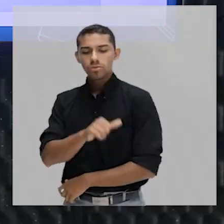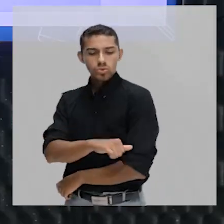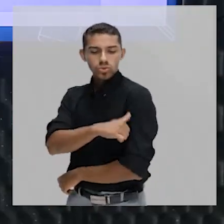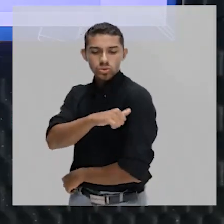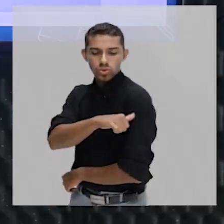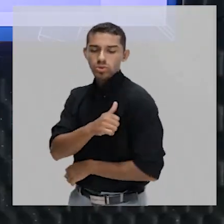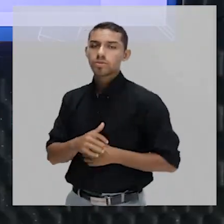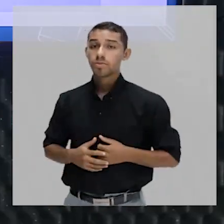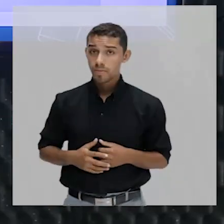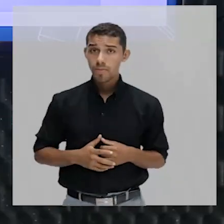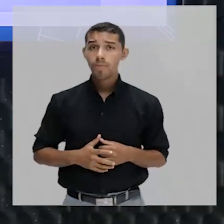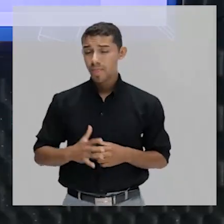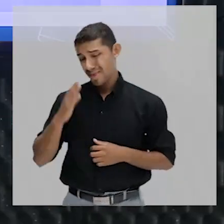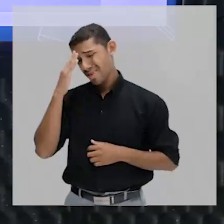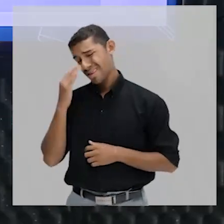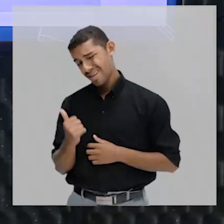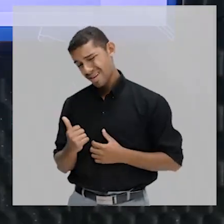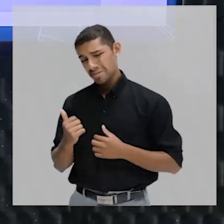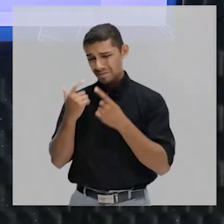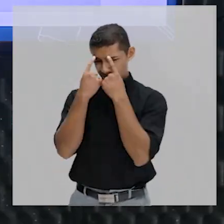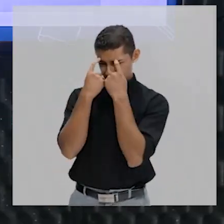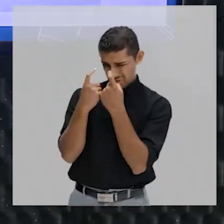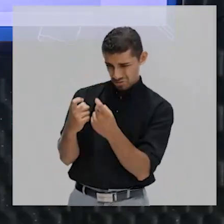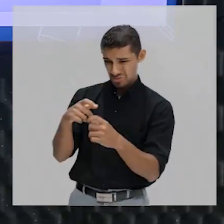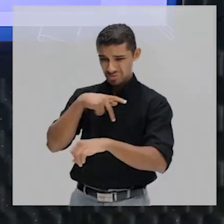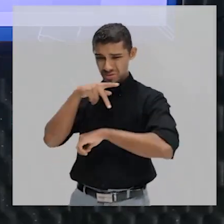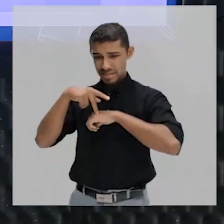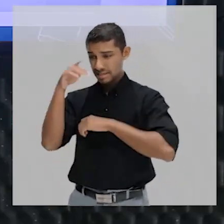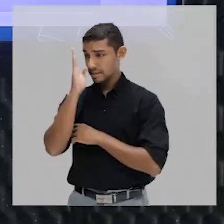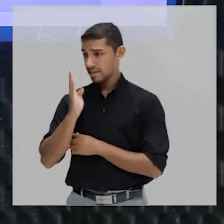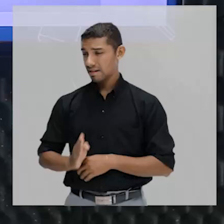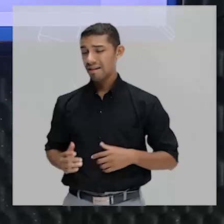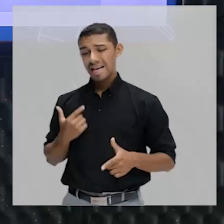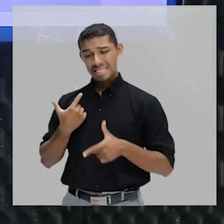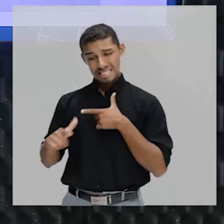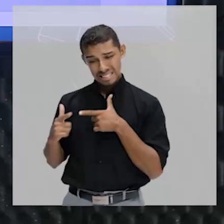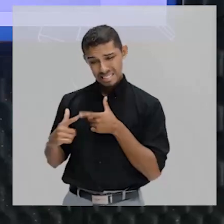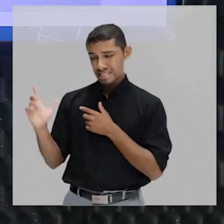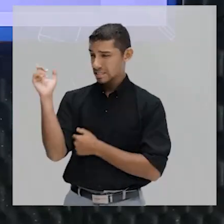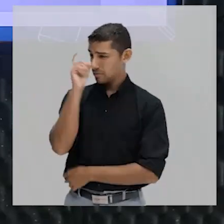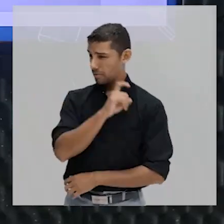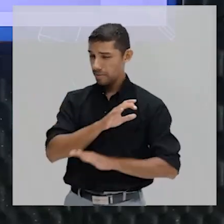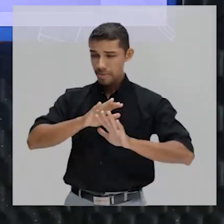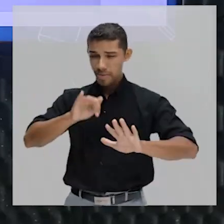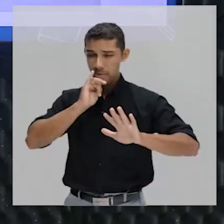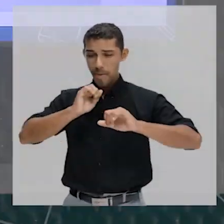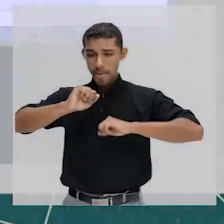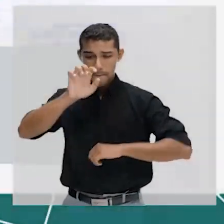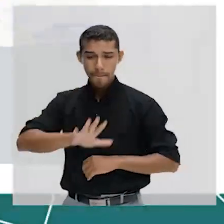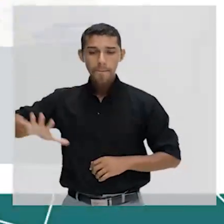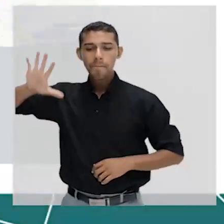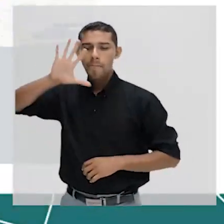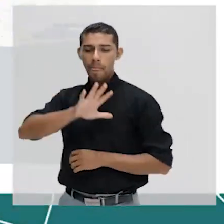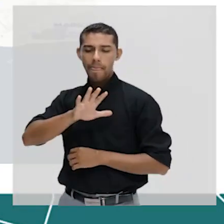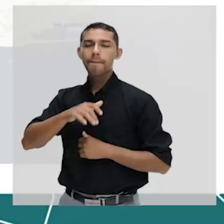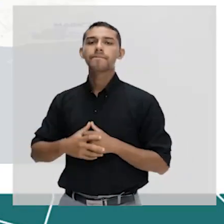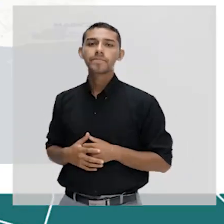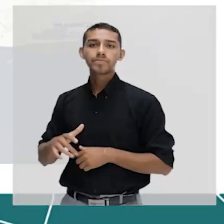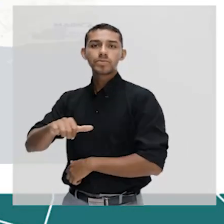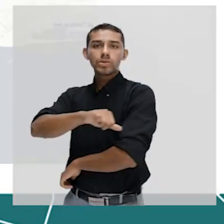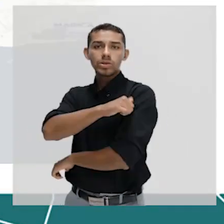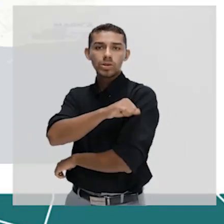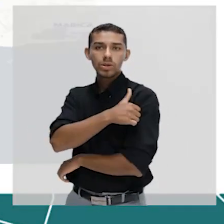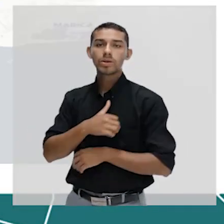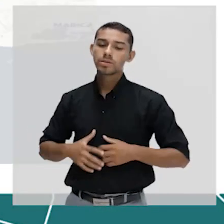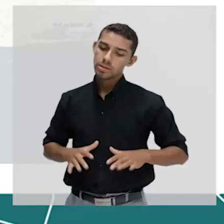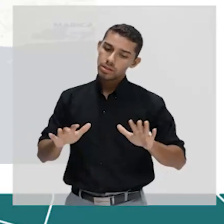A gente sabe que a violência no Brasil é um problema, e no Rio de Janeiro, em caso assim de maneira mais macro, a gente tem ali grupos, né,